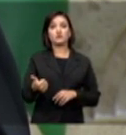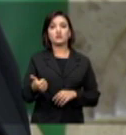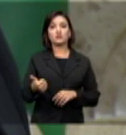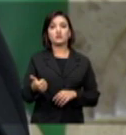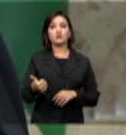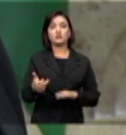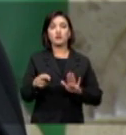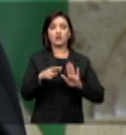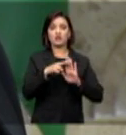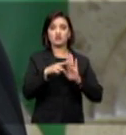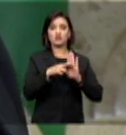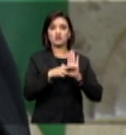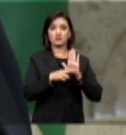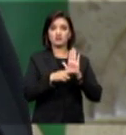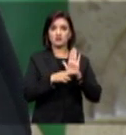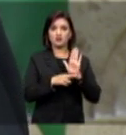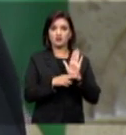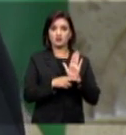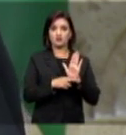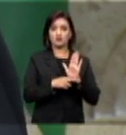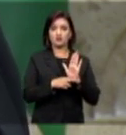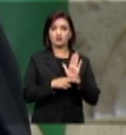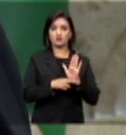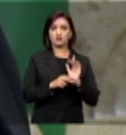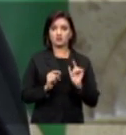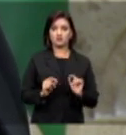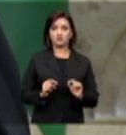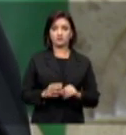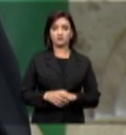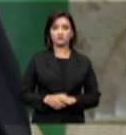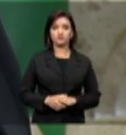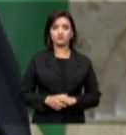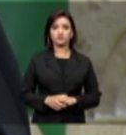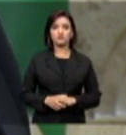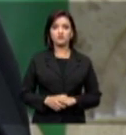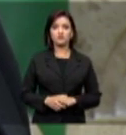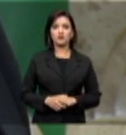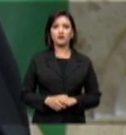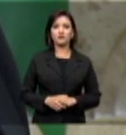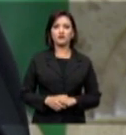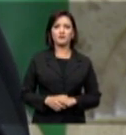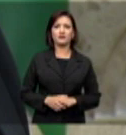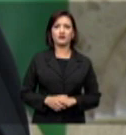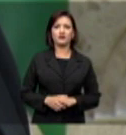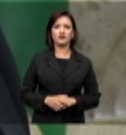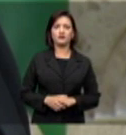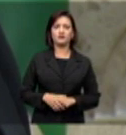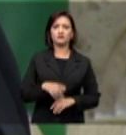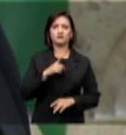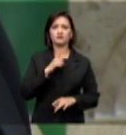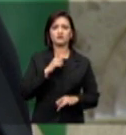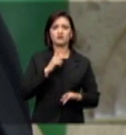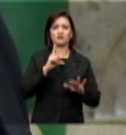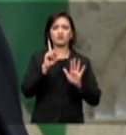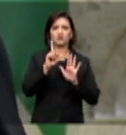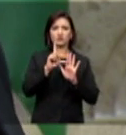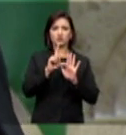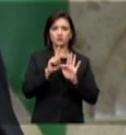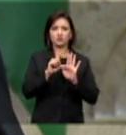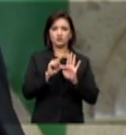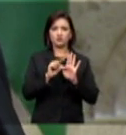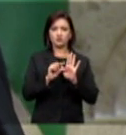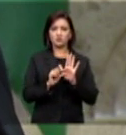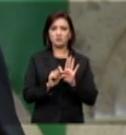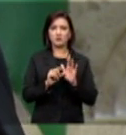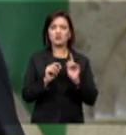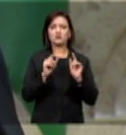às normas do processo regulatório, em que houve uma redução da matriz